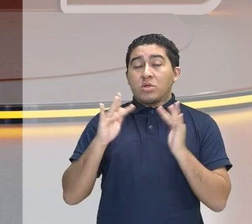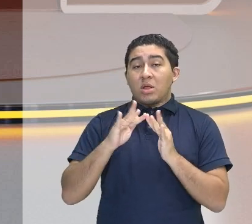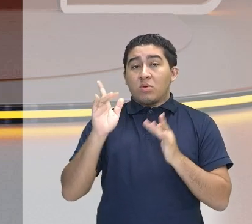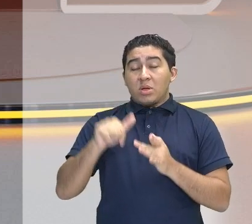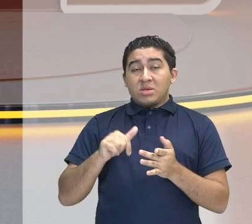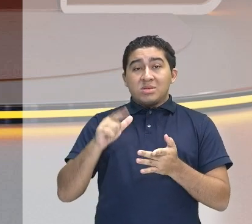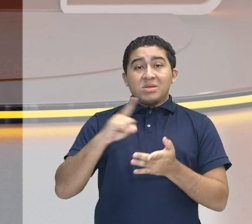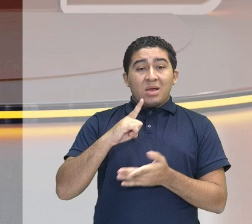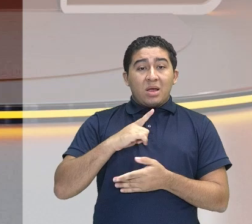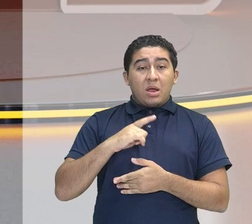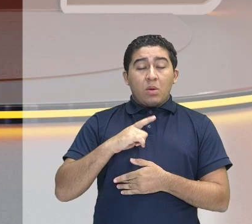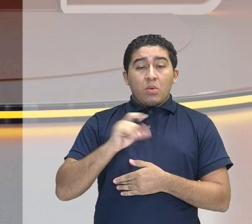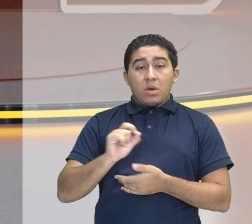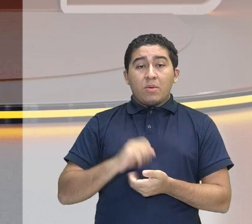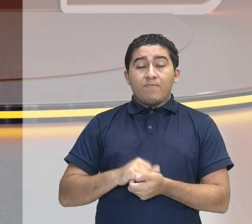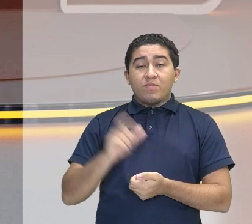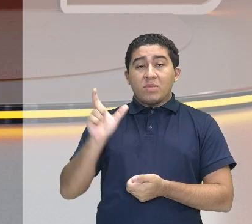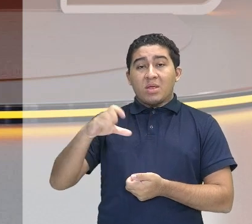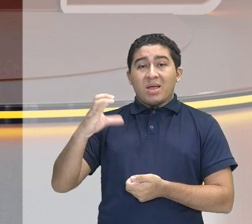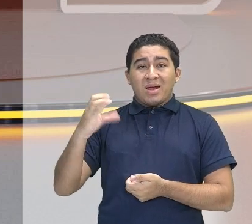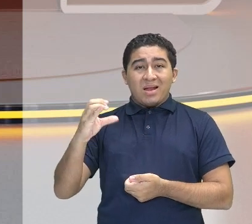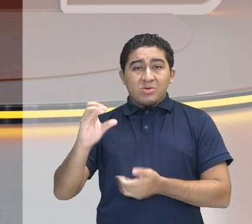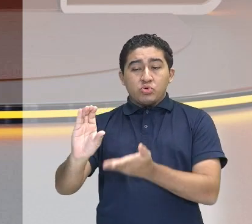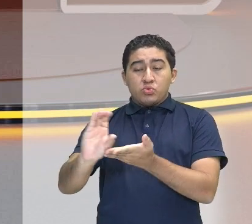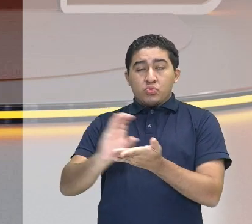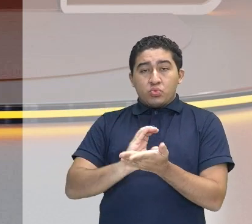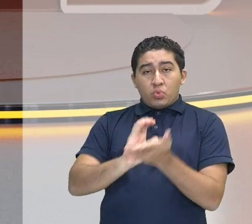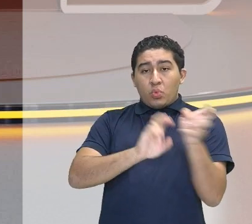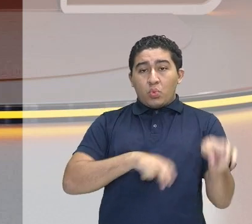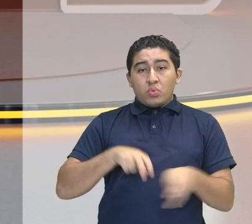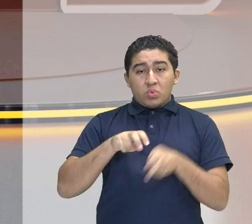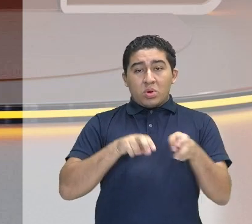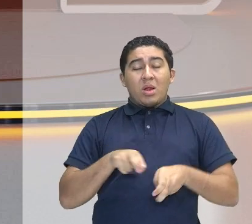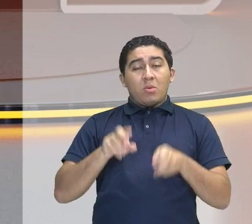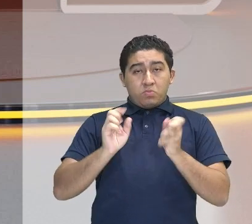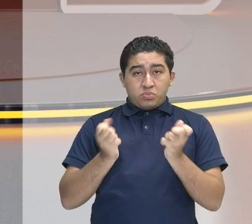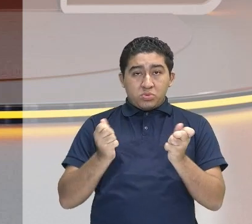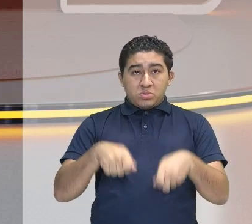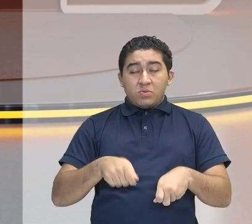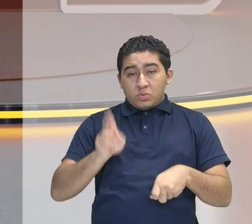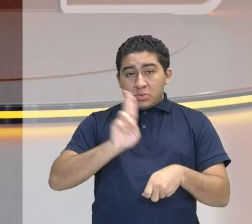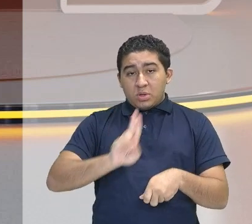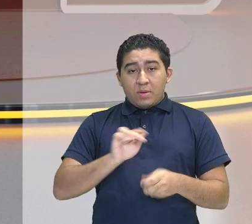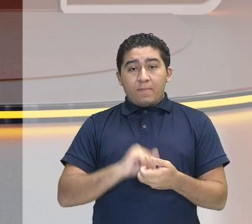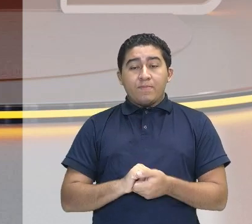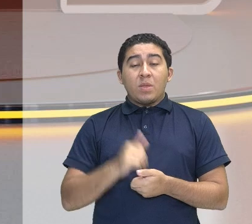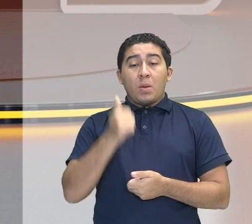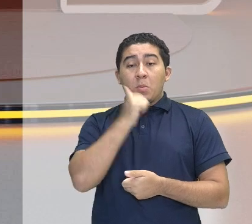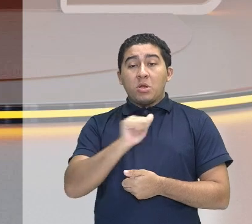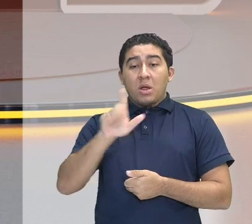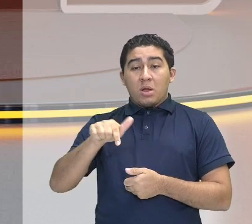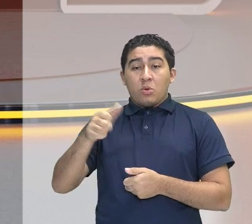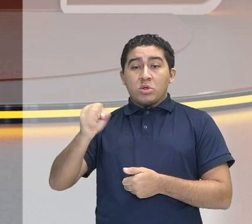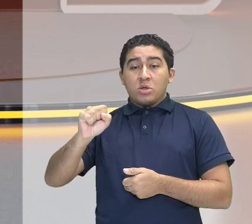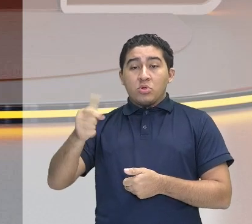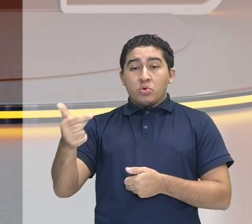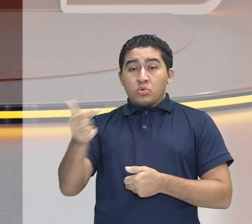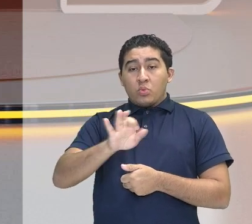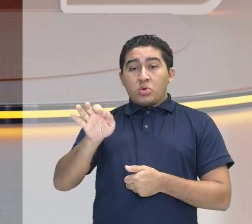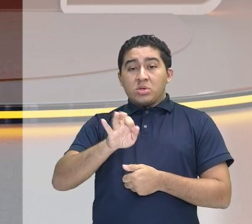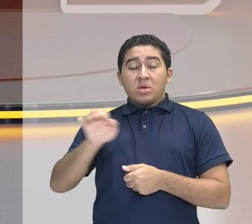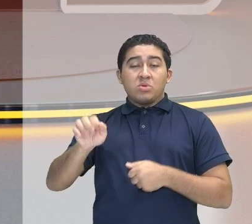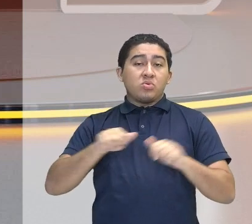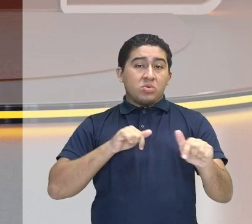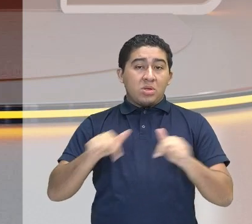crédito rural disponível, tá? As mulheres ocupam em torno aí de 82% aí dos empregos no